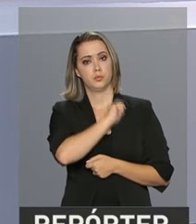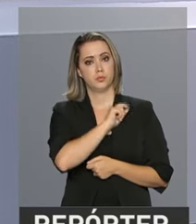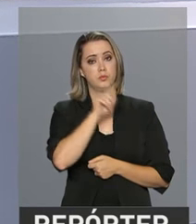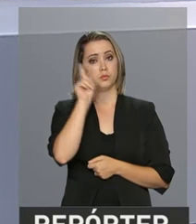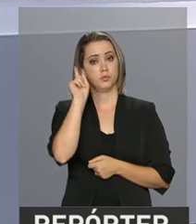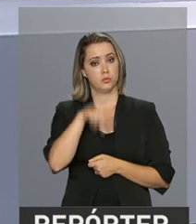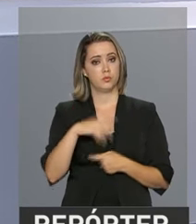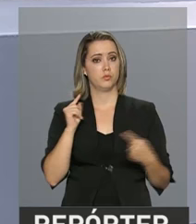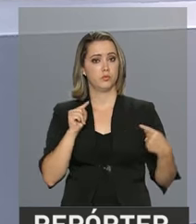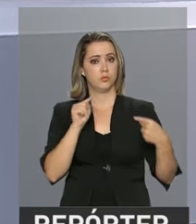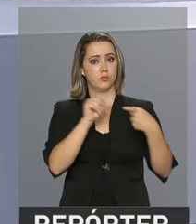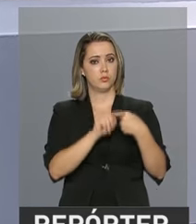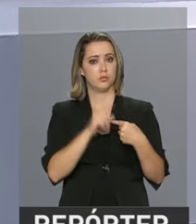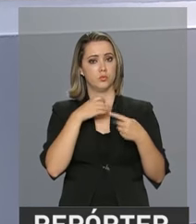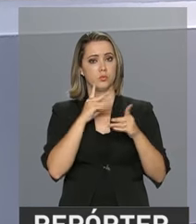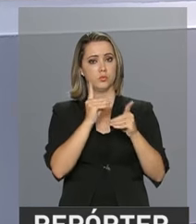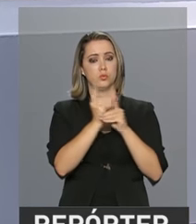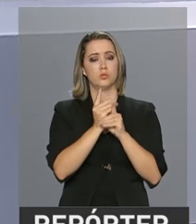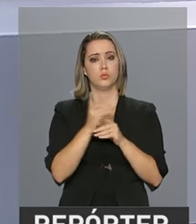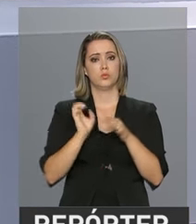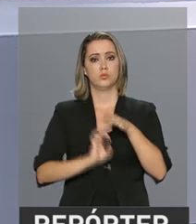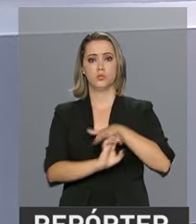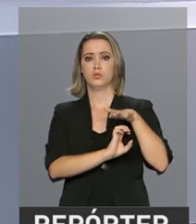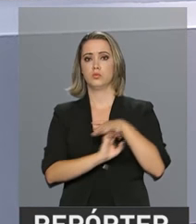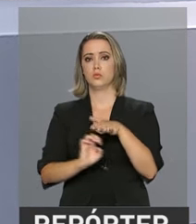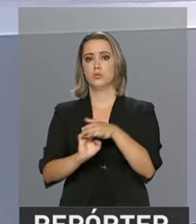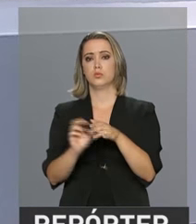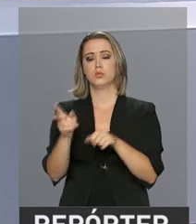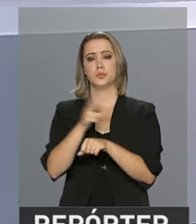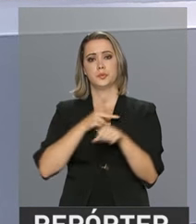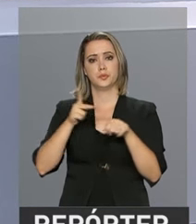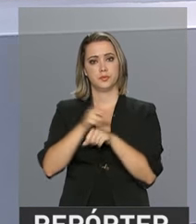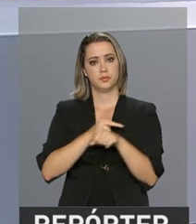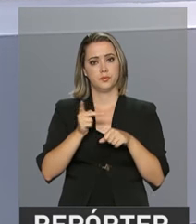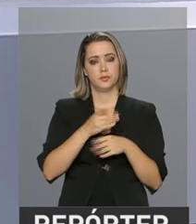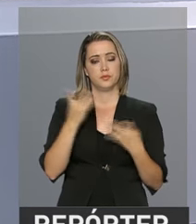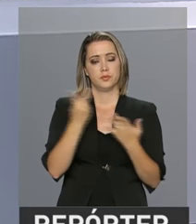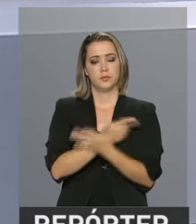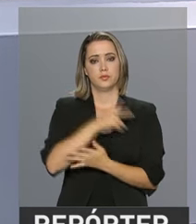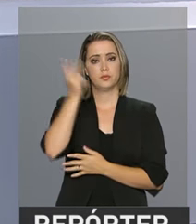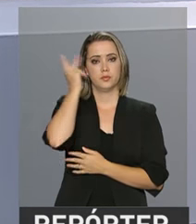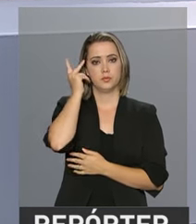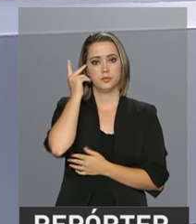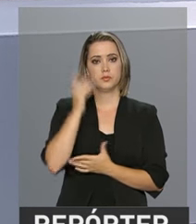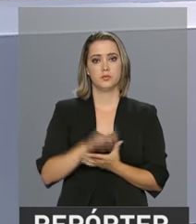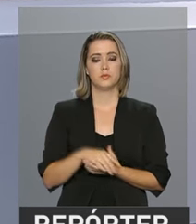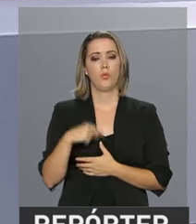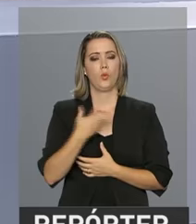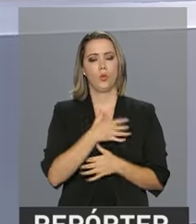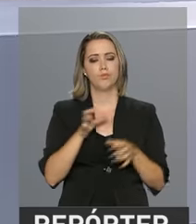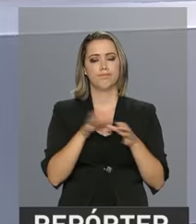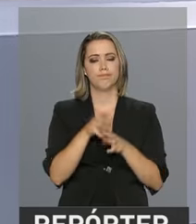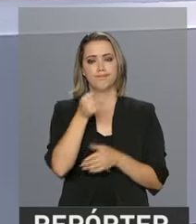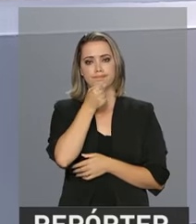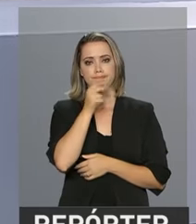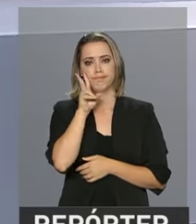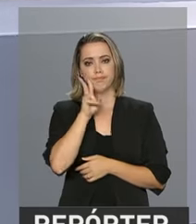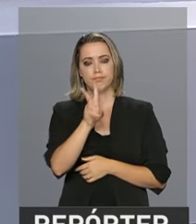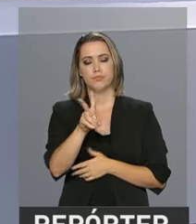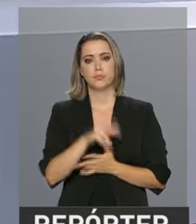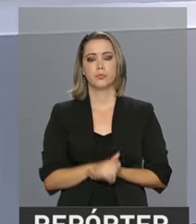espanha essa é a meta de um encontro entre empresários dos dois países que acontecem são paulo a nossa equipe foi lá